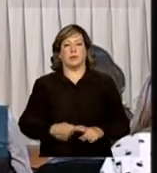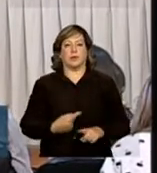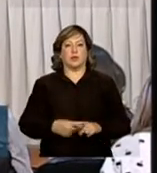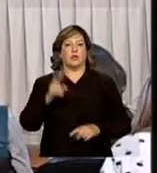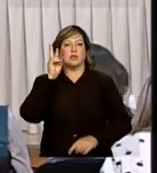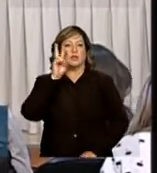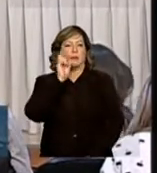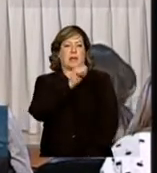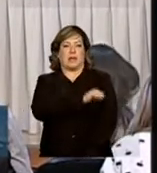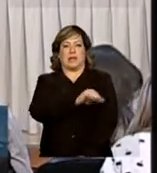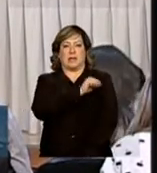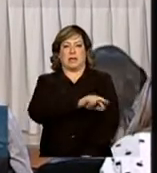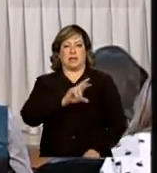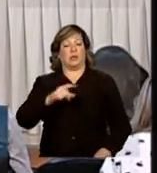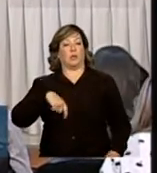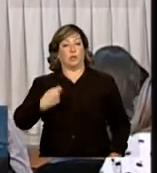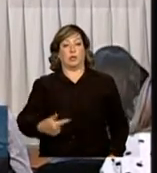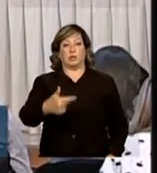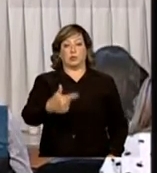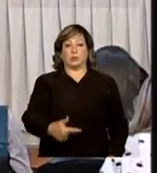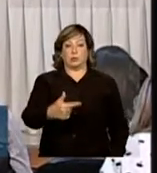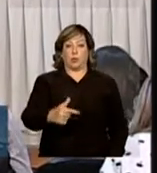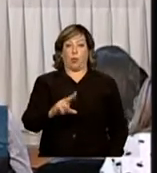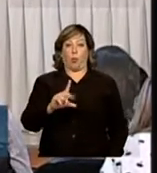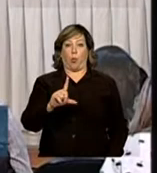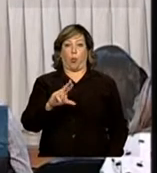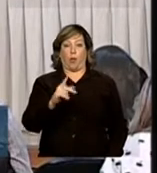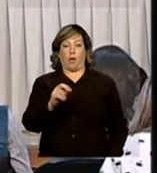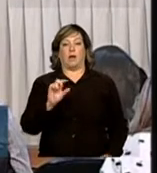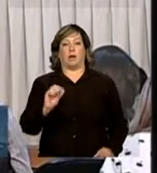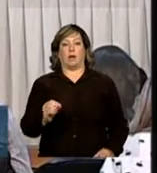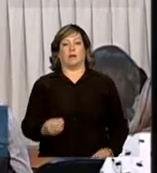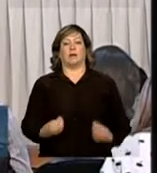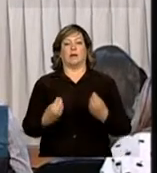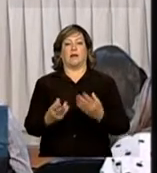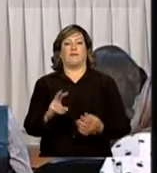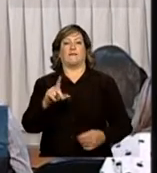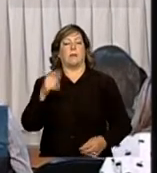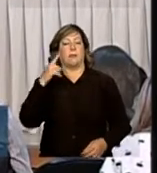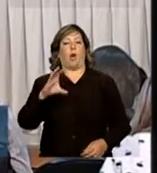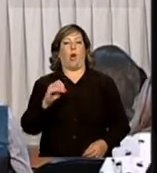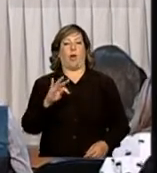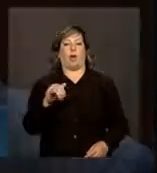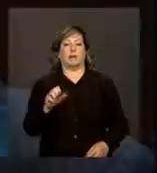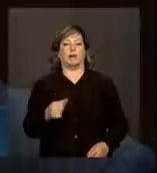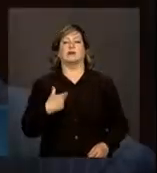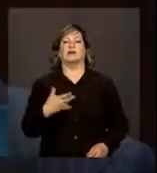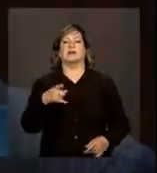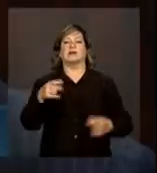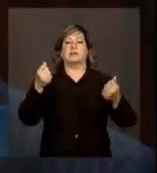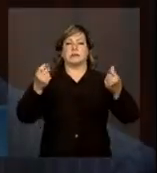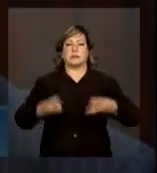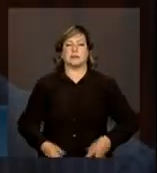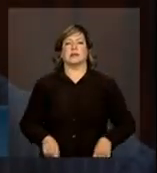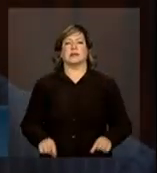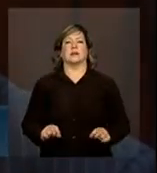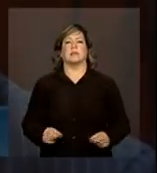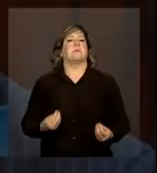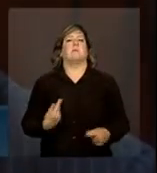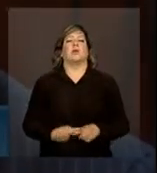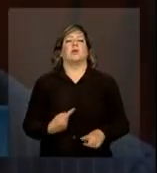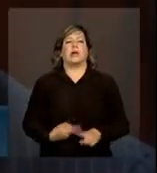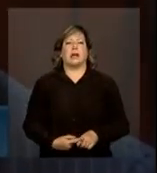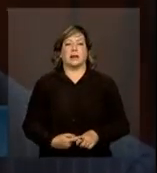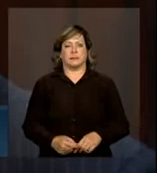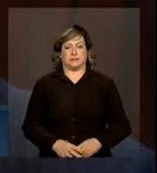Rio de Janeiro né que está em segundo lugar na oferta de vagas né dá pra cotas que que eu explicasse a que se atribui isso